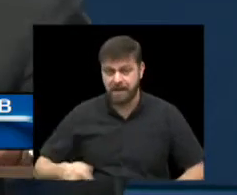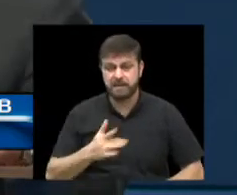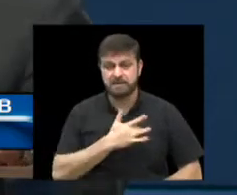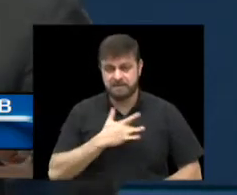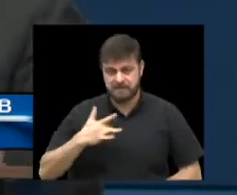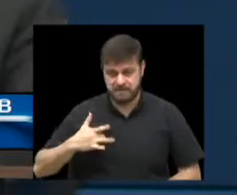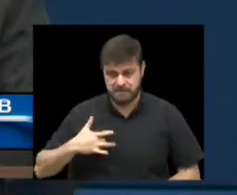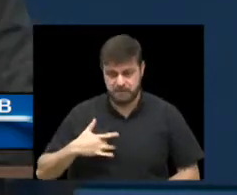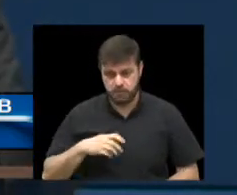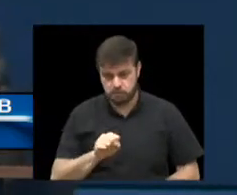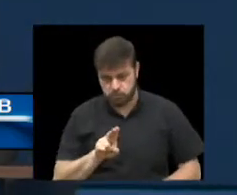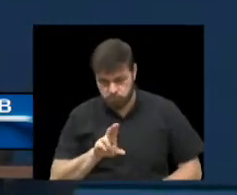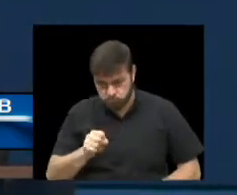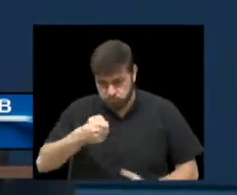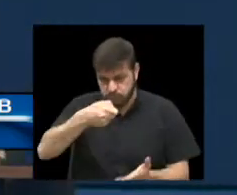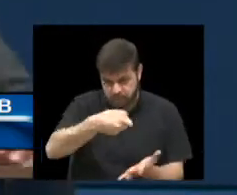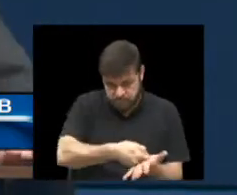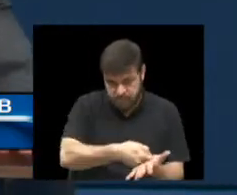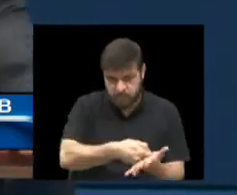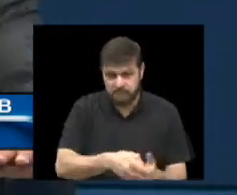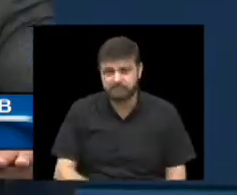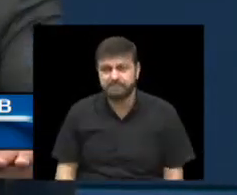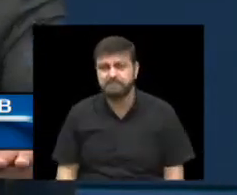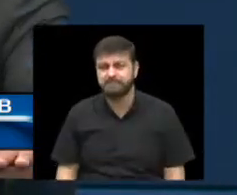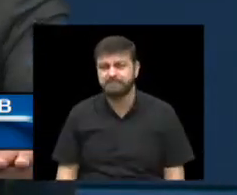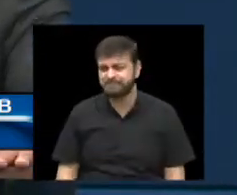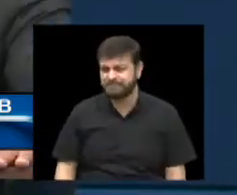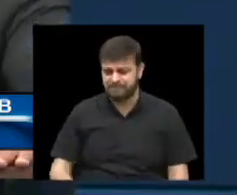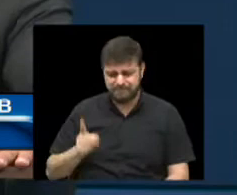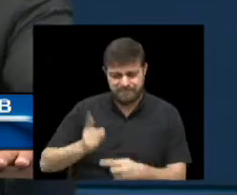internação. Isso é algo significante. Isso vai